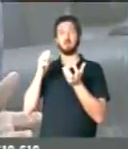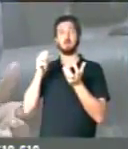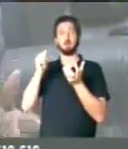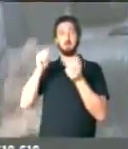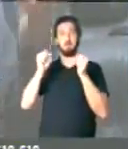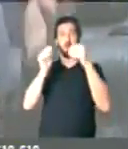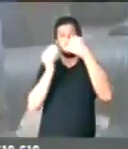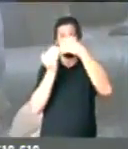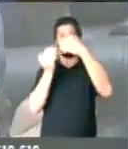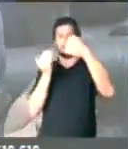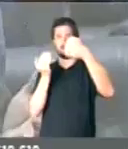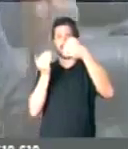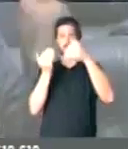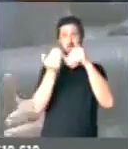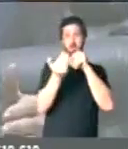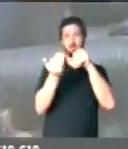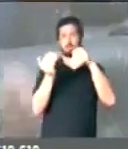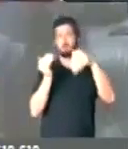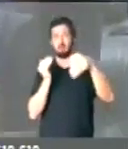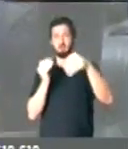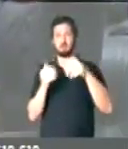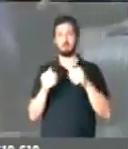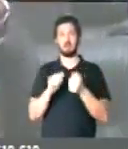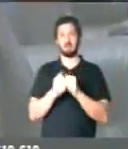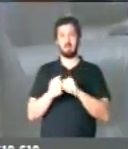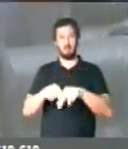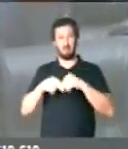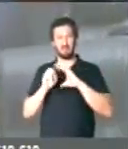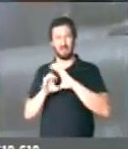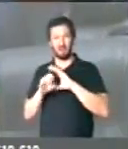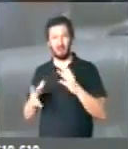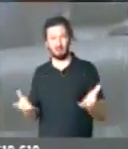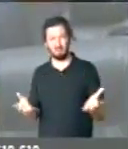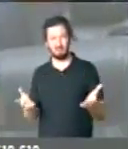curvas. Isso é uma vergonha. E novamente nós... Como vota a minoria?